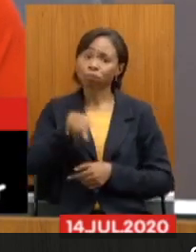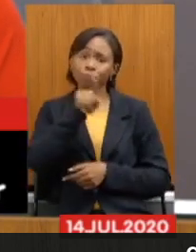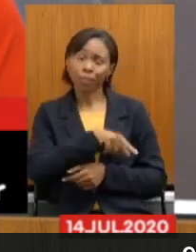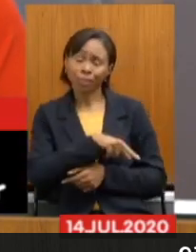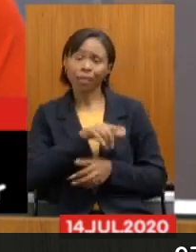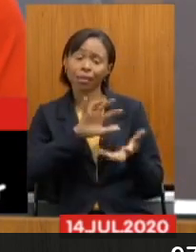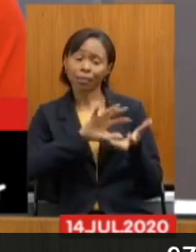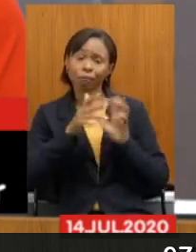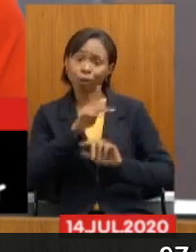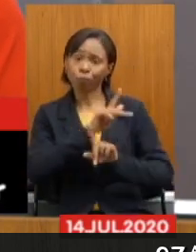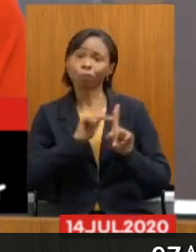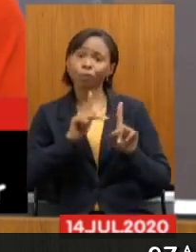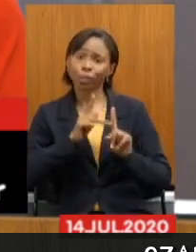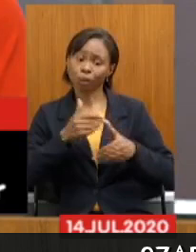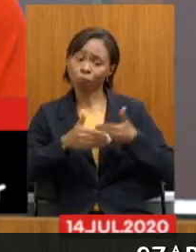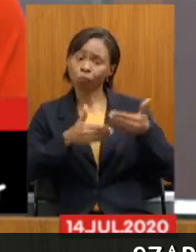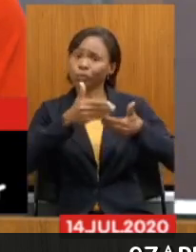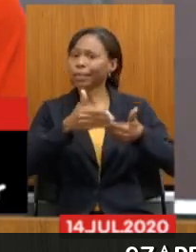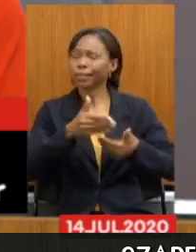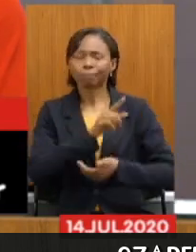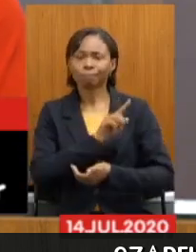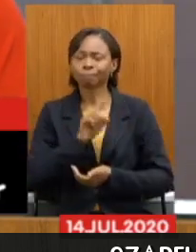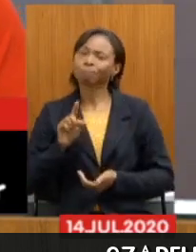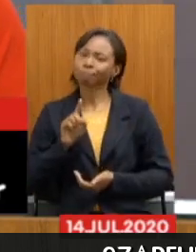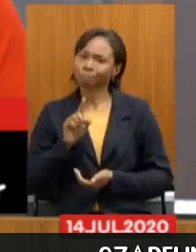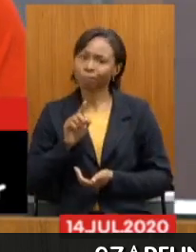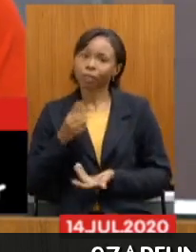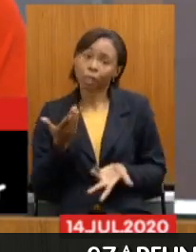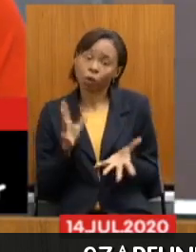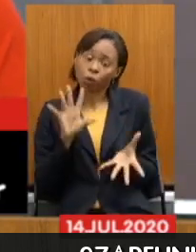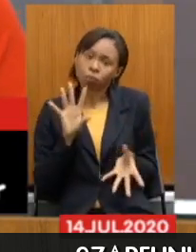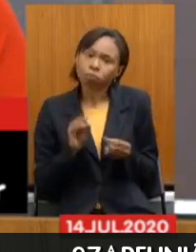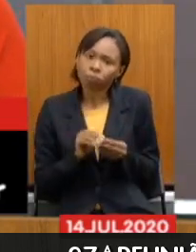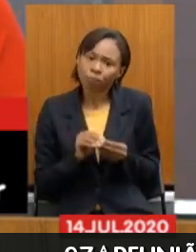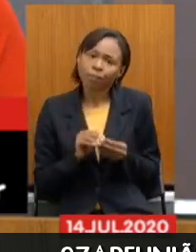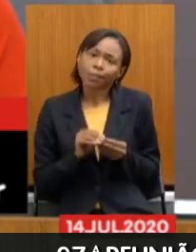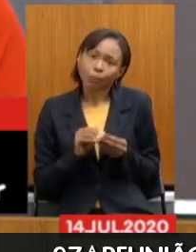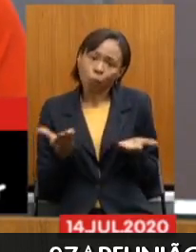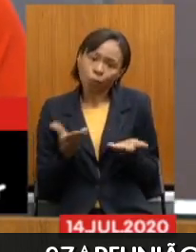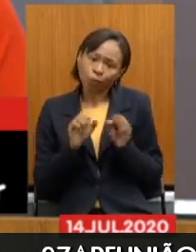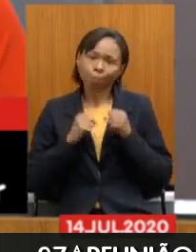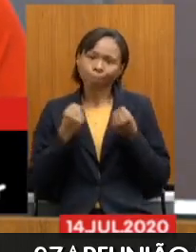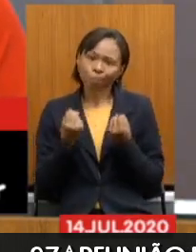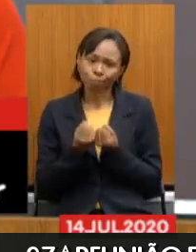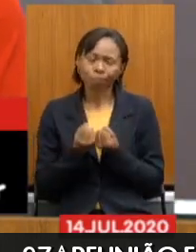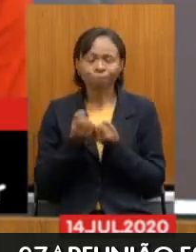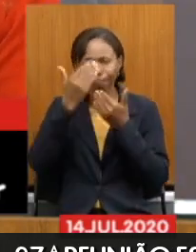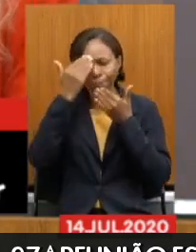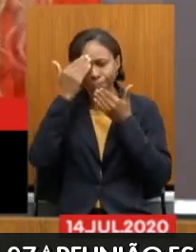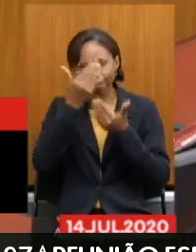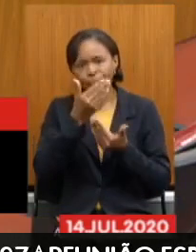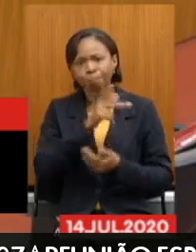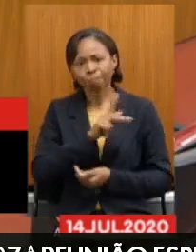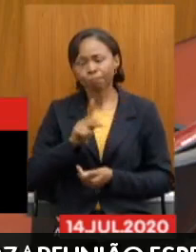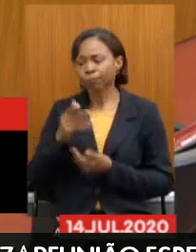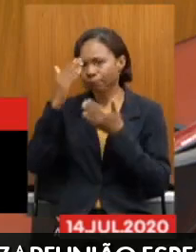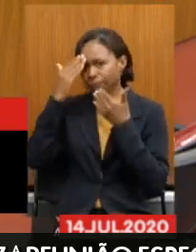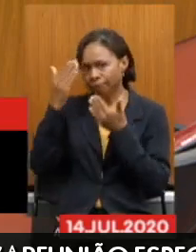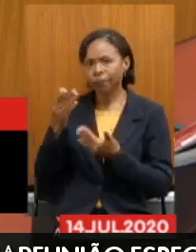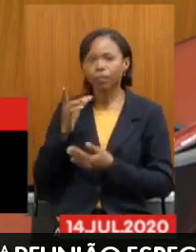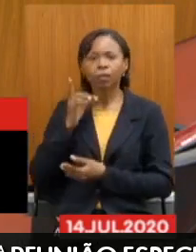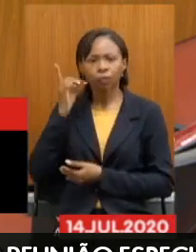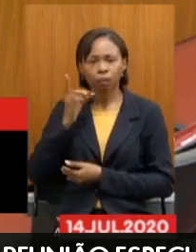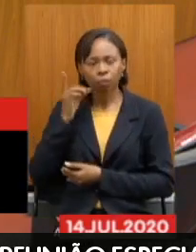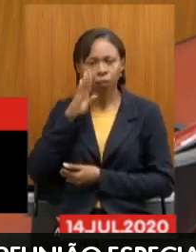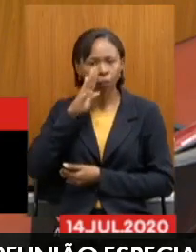durante toda a pandemia. Eu acho que é a síntese dos nossos trabalhos de hoje, desse seminário virtual. Obrigada, presidente. Obrigado,